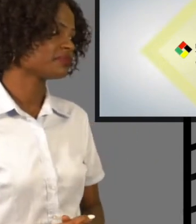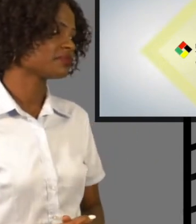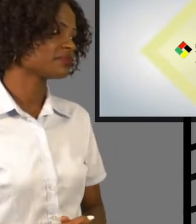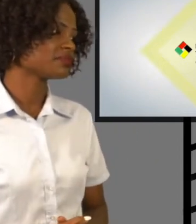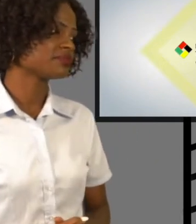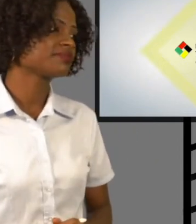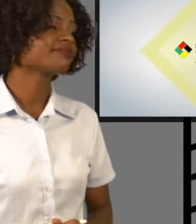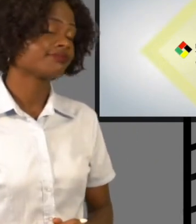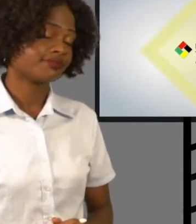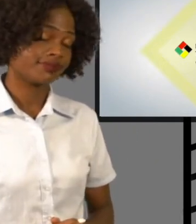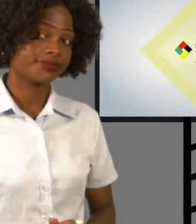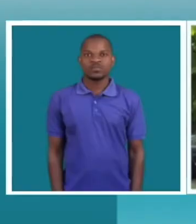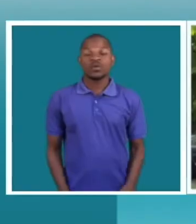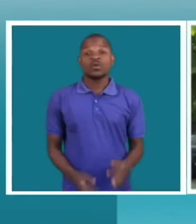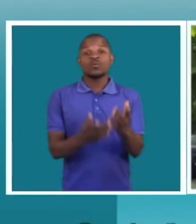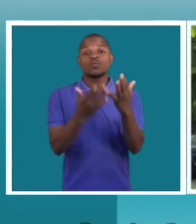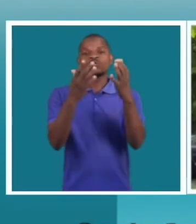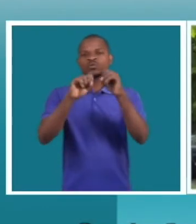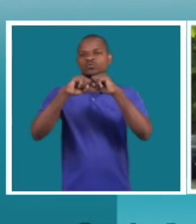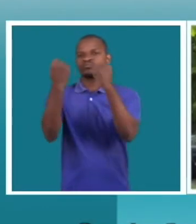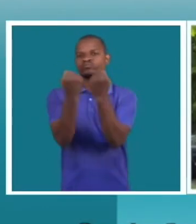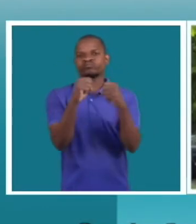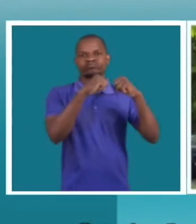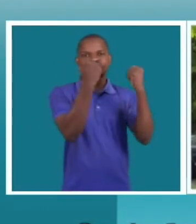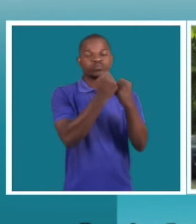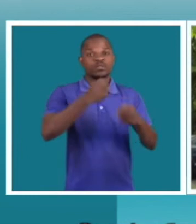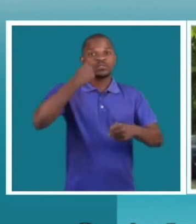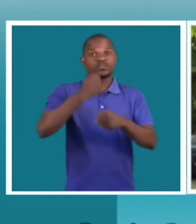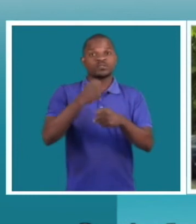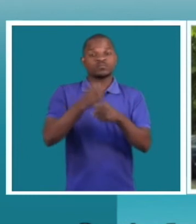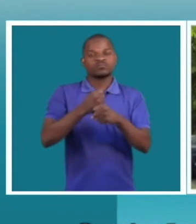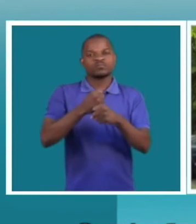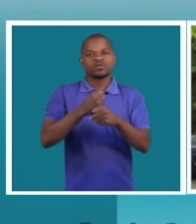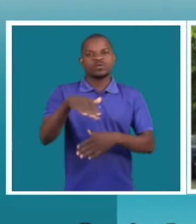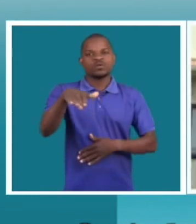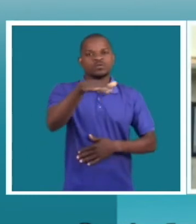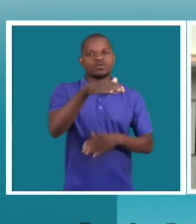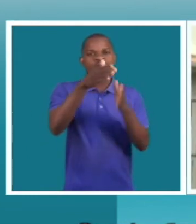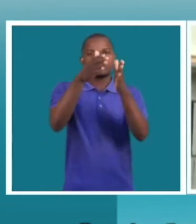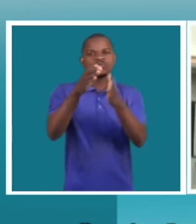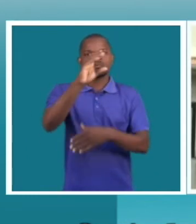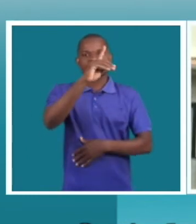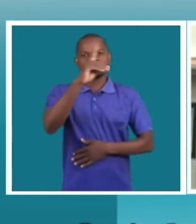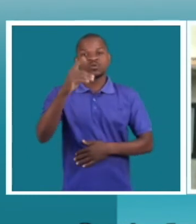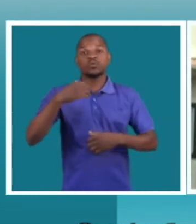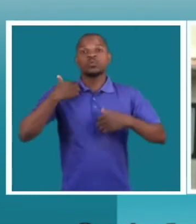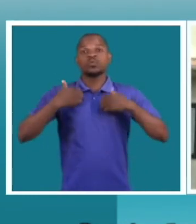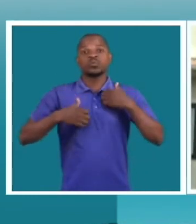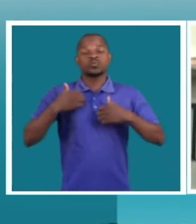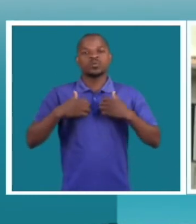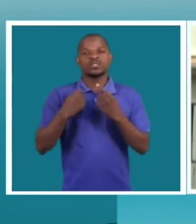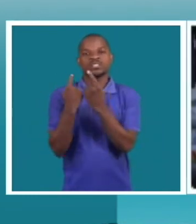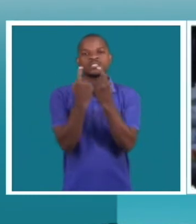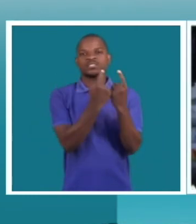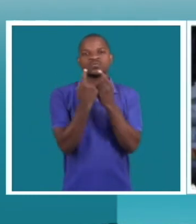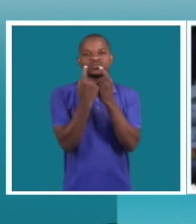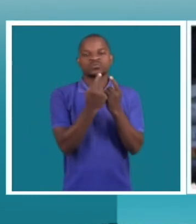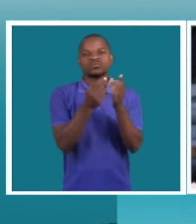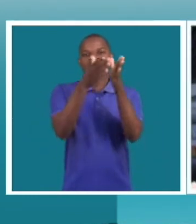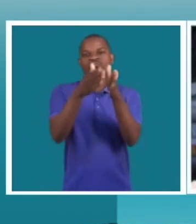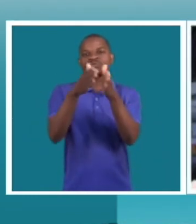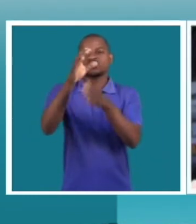como com a Abdule Ibrahimo. Organizações não governamentais que trabalham com a deficiência estão preocupadas com a